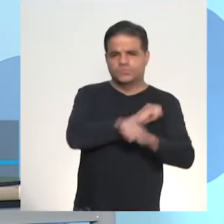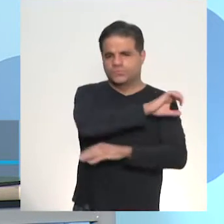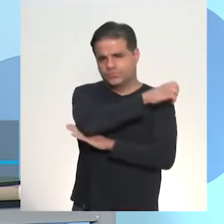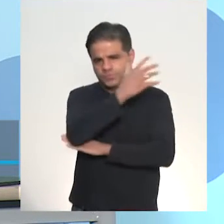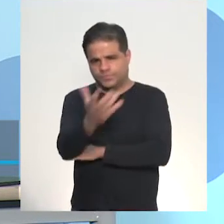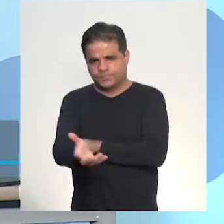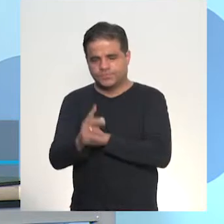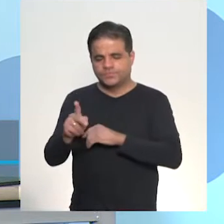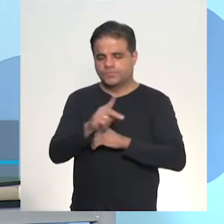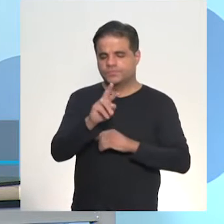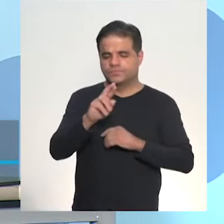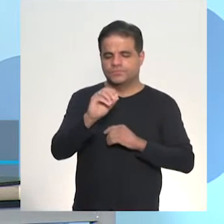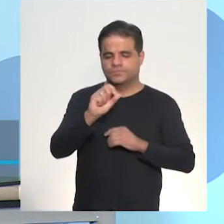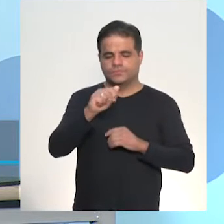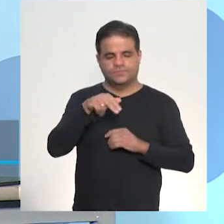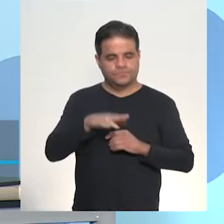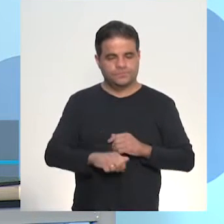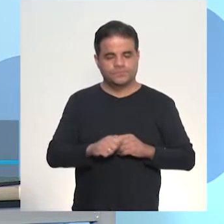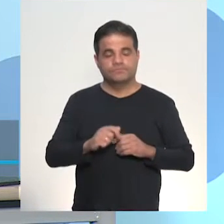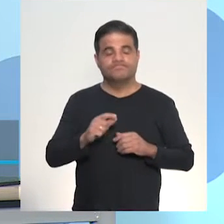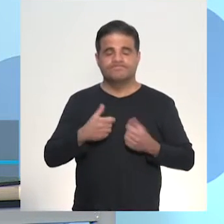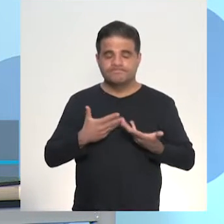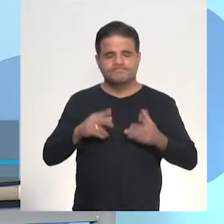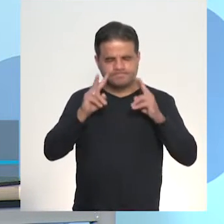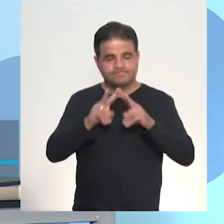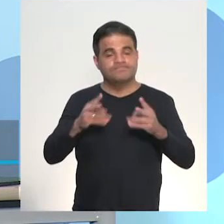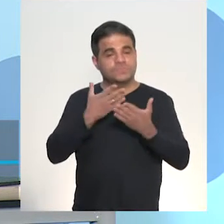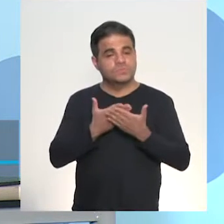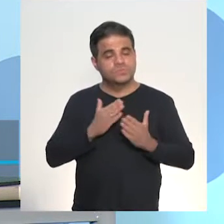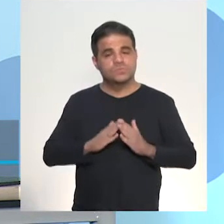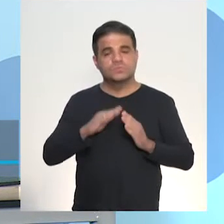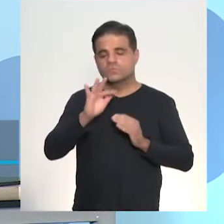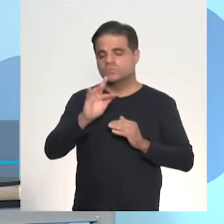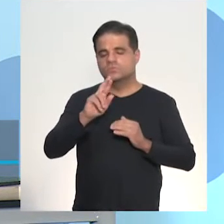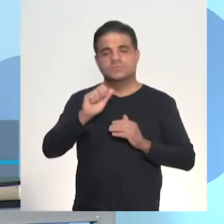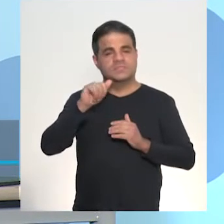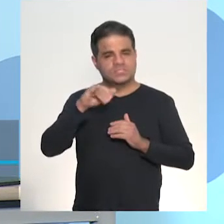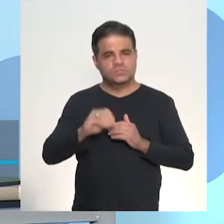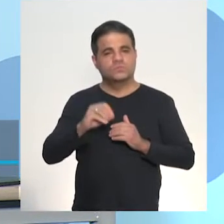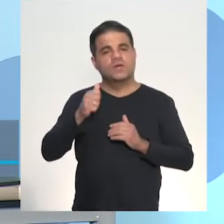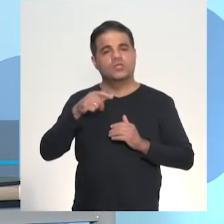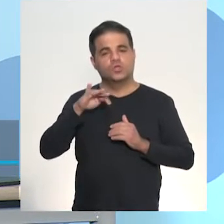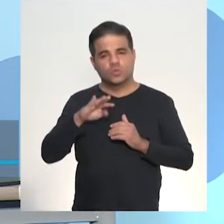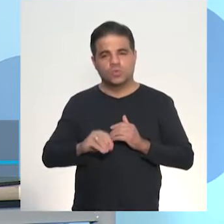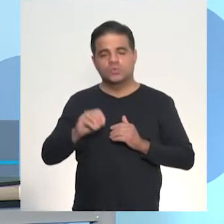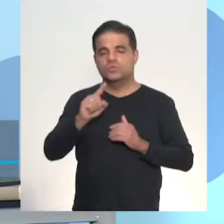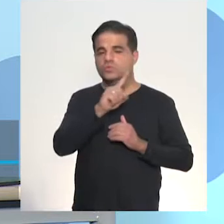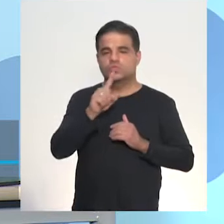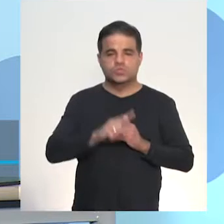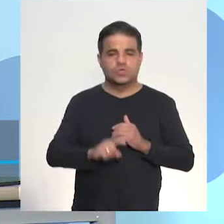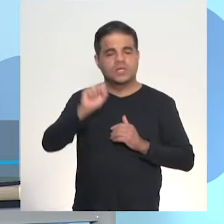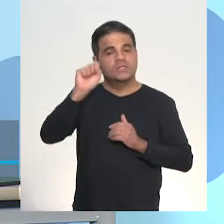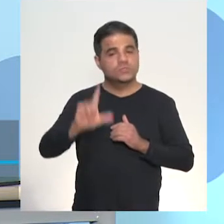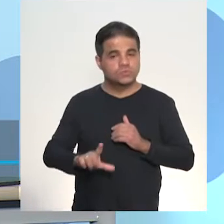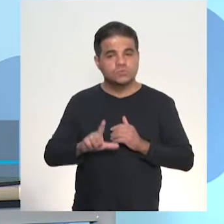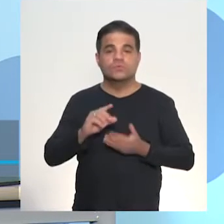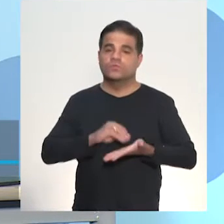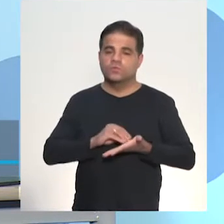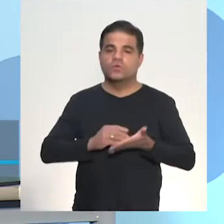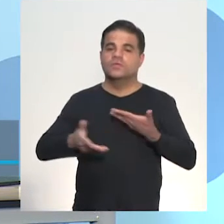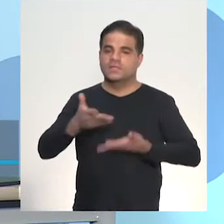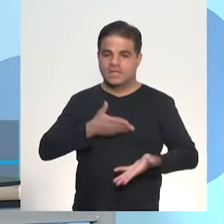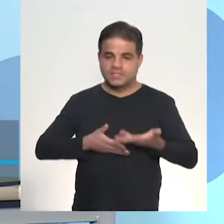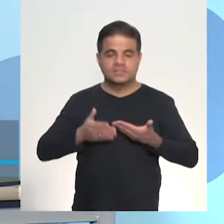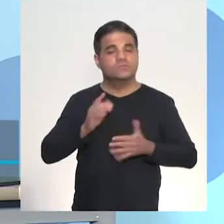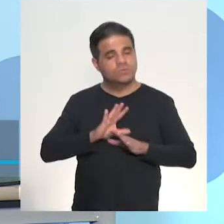professora Rosana. E aí a gente tem os alunos da Escola Francisco Antônio Martim Júnior, Zona Sul. Só faltou aí a interação, mas está